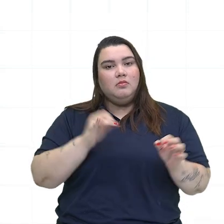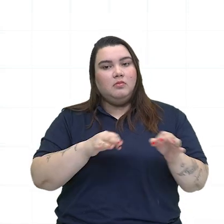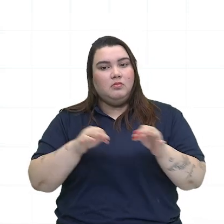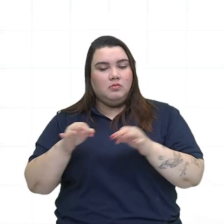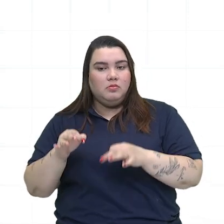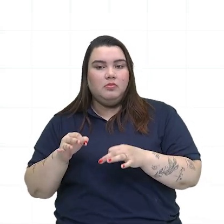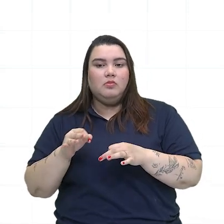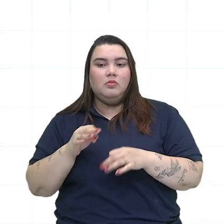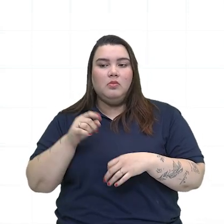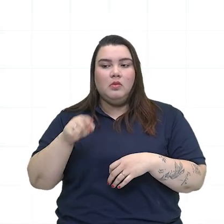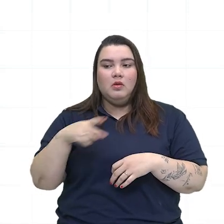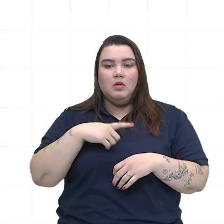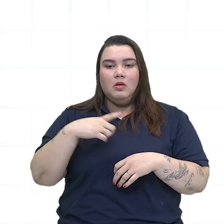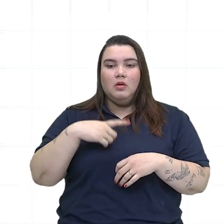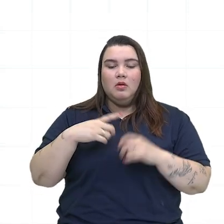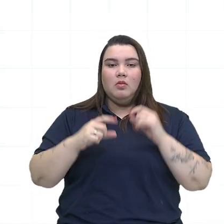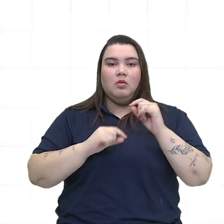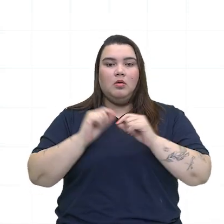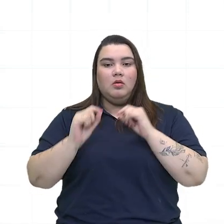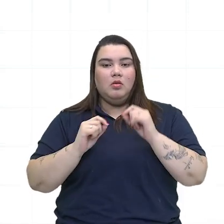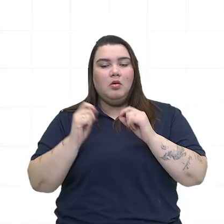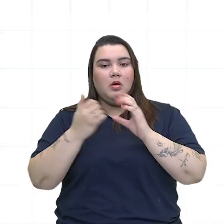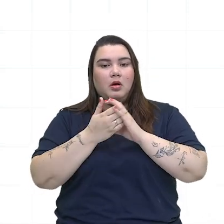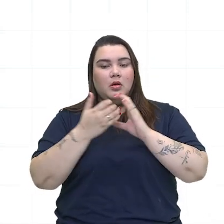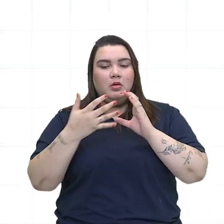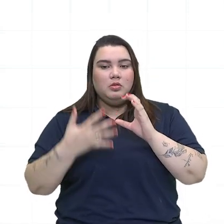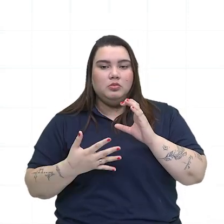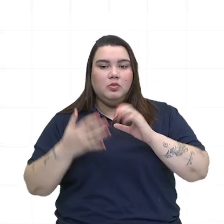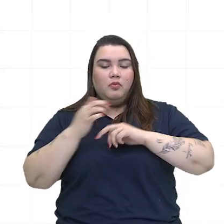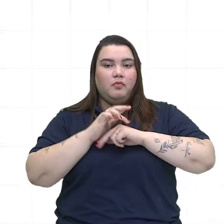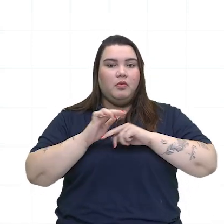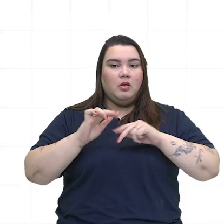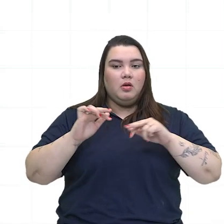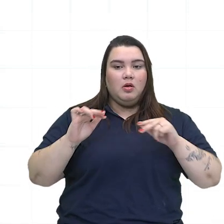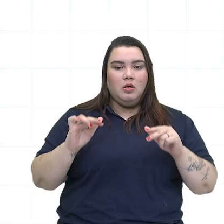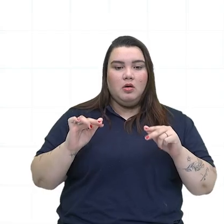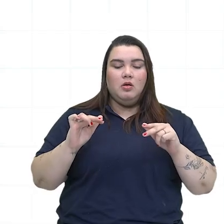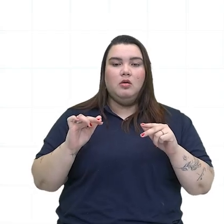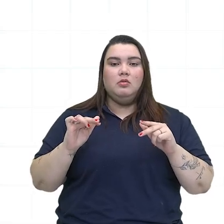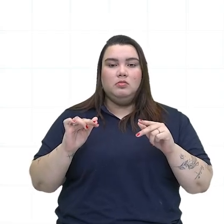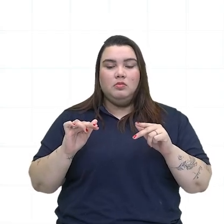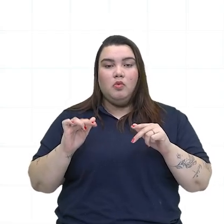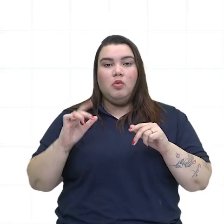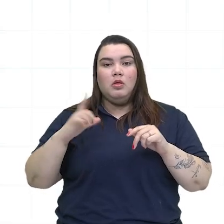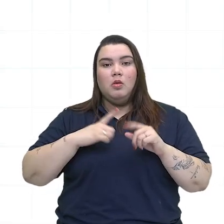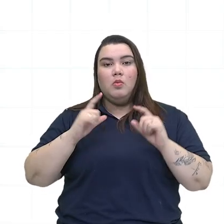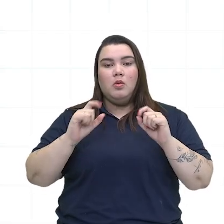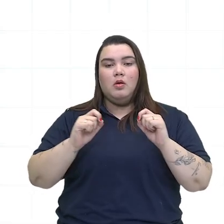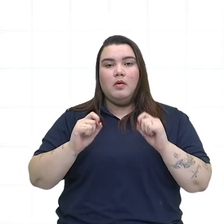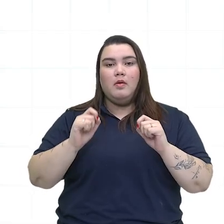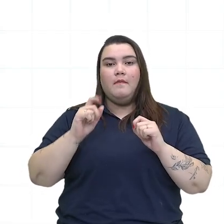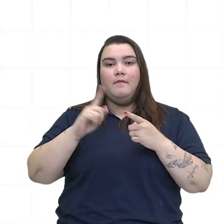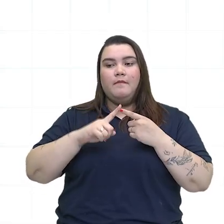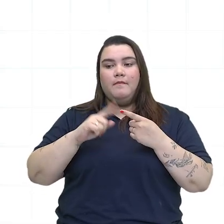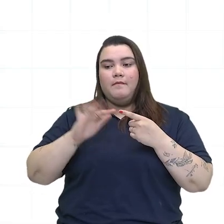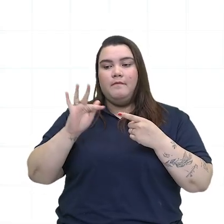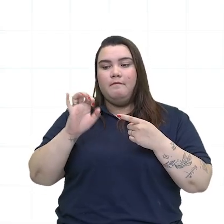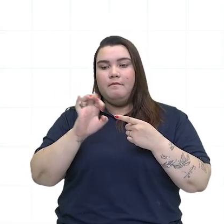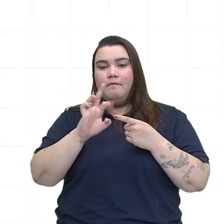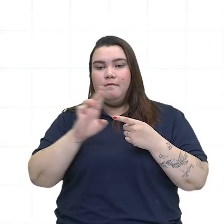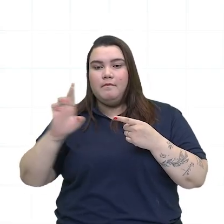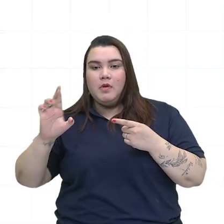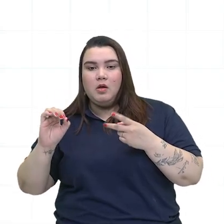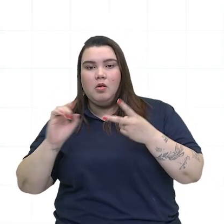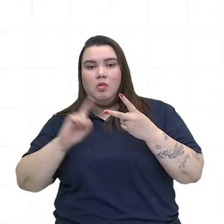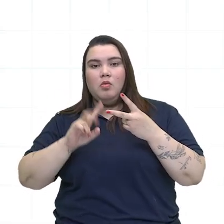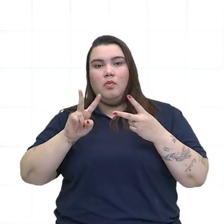prato, né, possuindo aí uma composição muito grande de ferro e vitamina